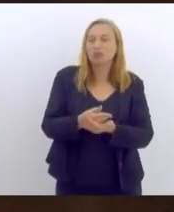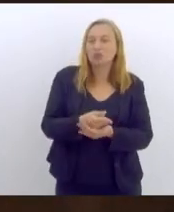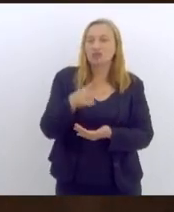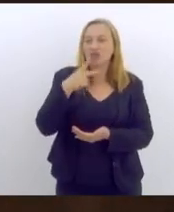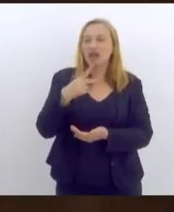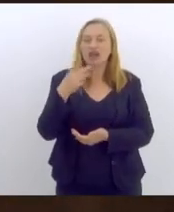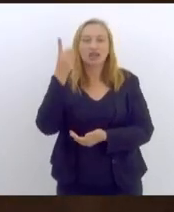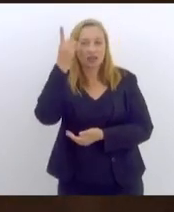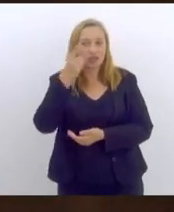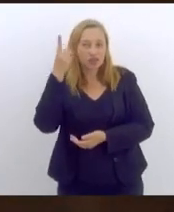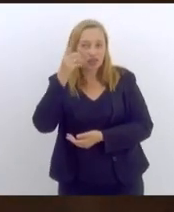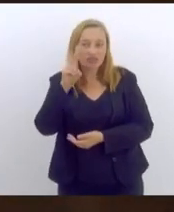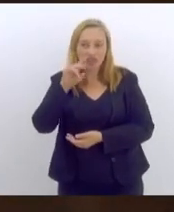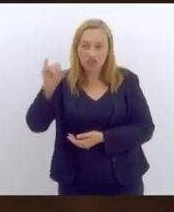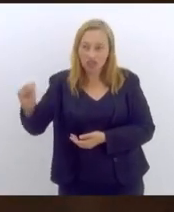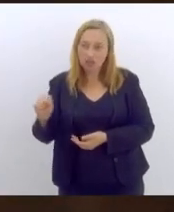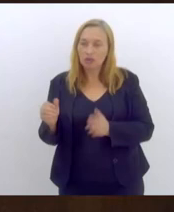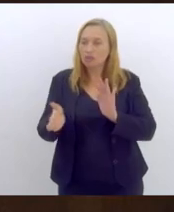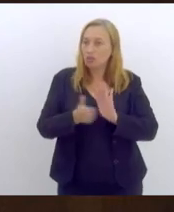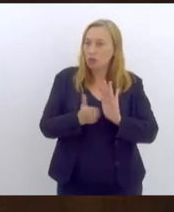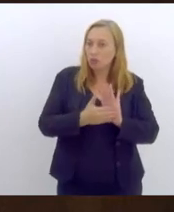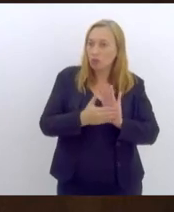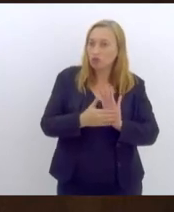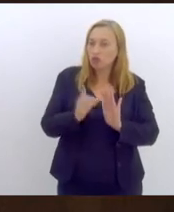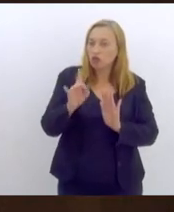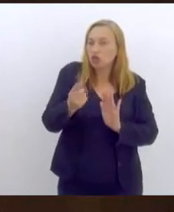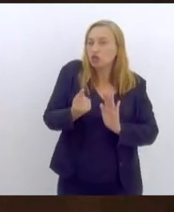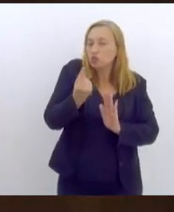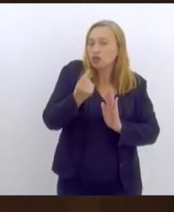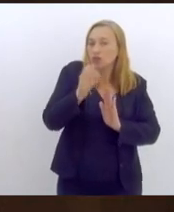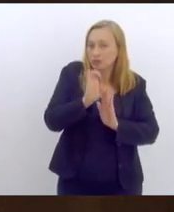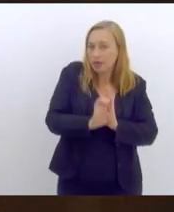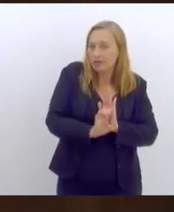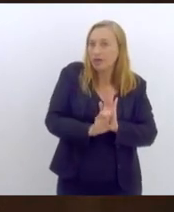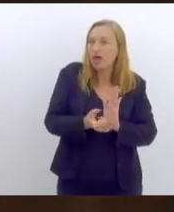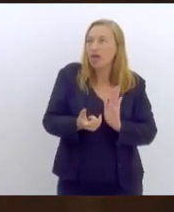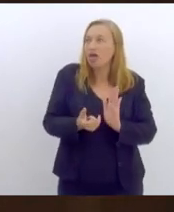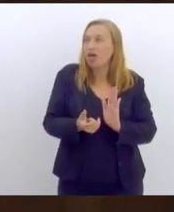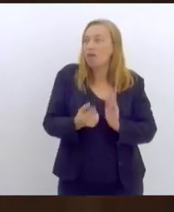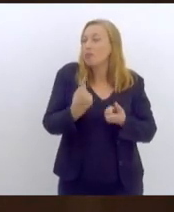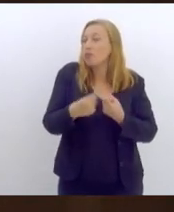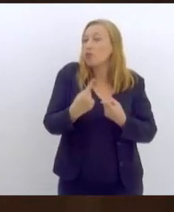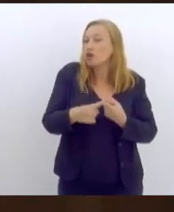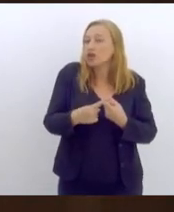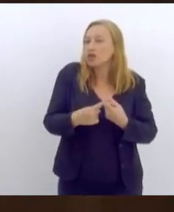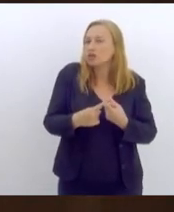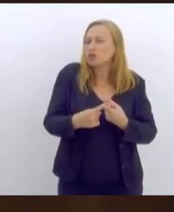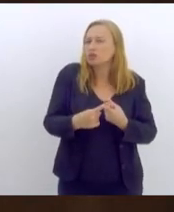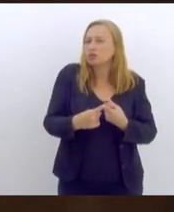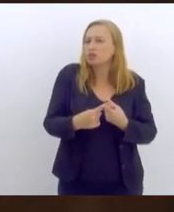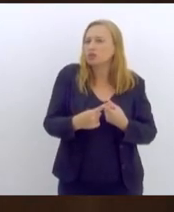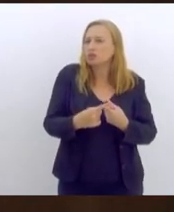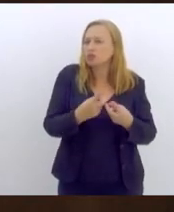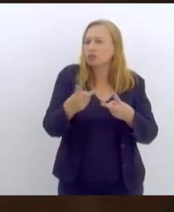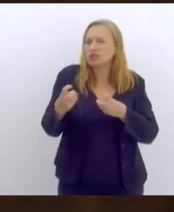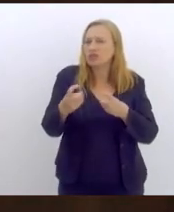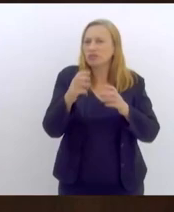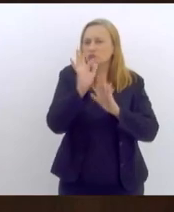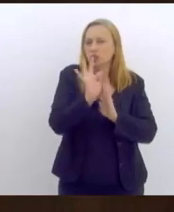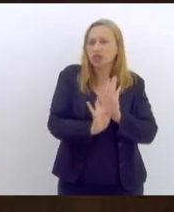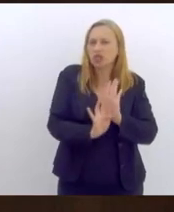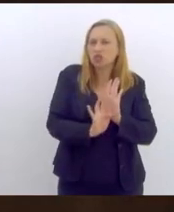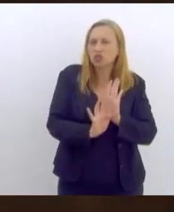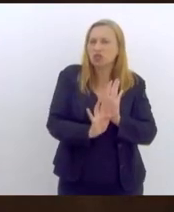deputado Vinícius Cozzolino que nós fizemos uma proposta apenas de uma emenda, porque quando identificamos o texto